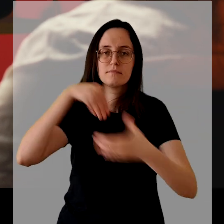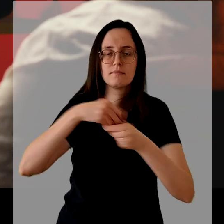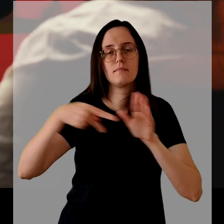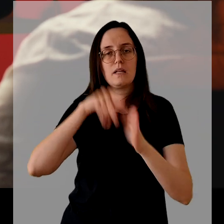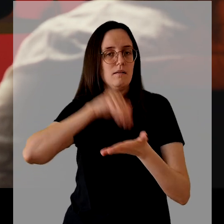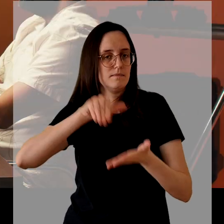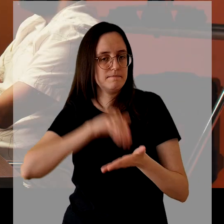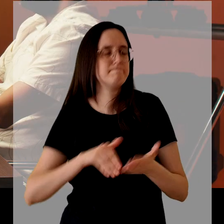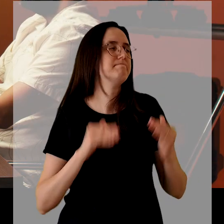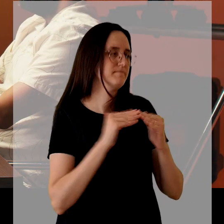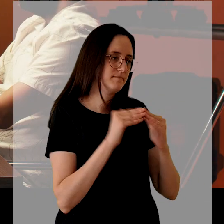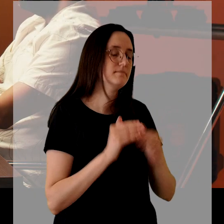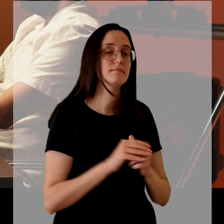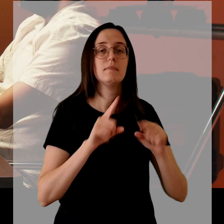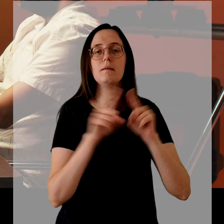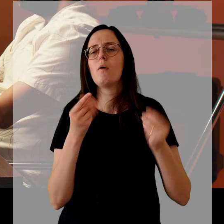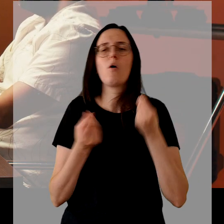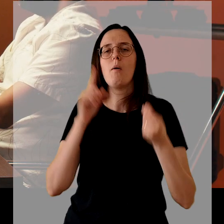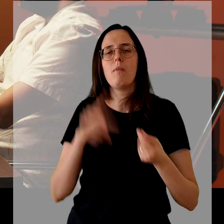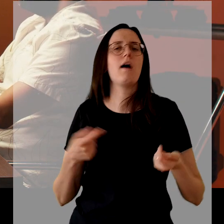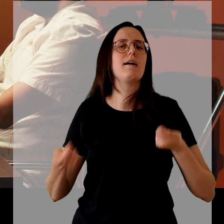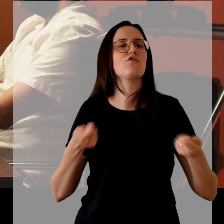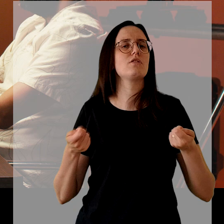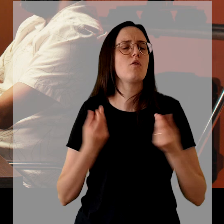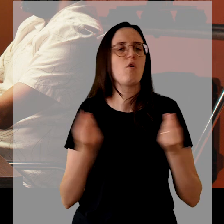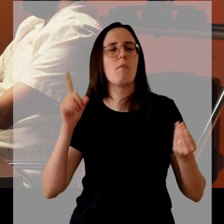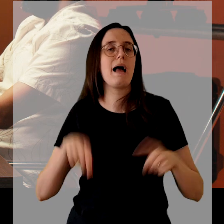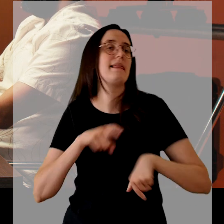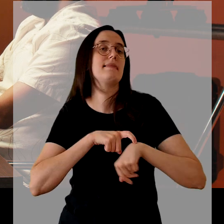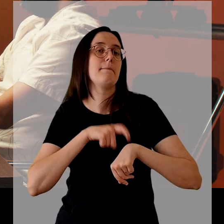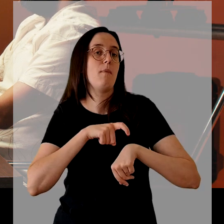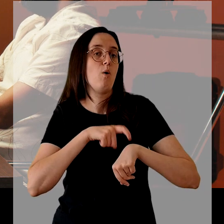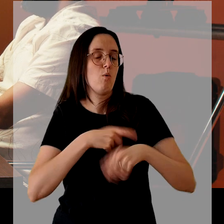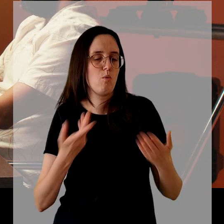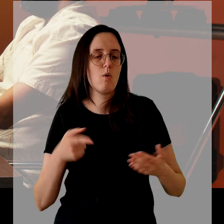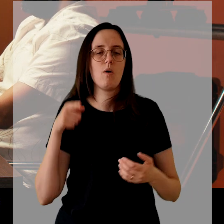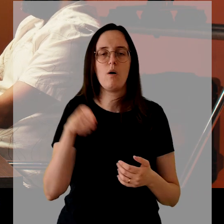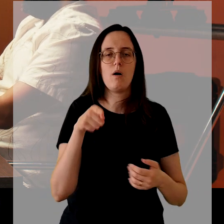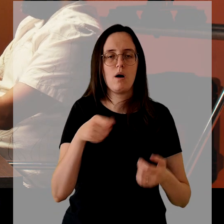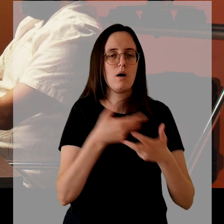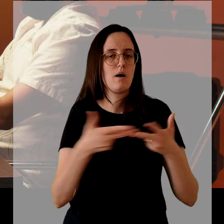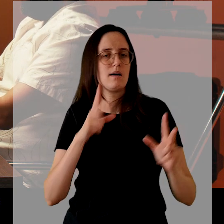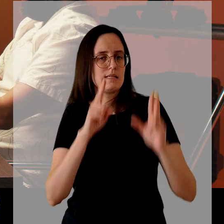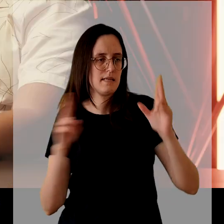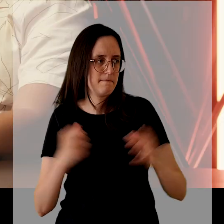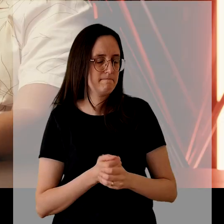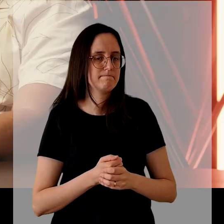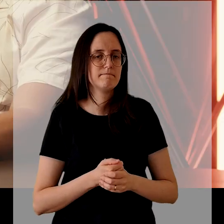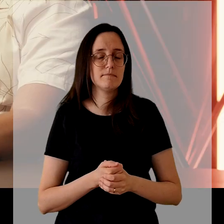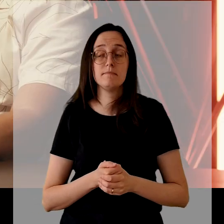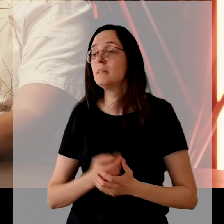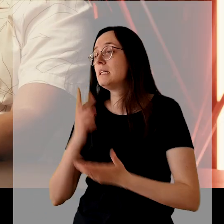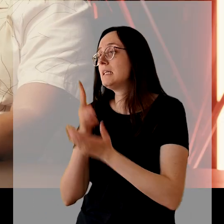dentro ali da redação, né? Mas como que foi essa gestão de tempo para essas cenas? É